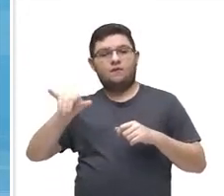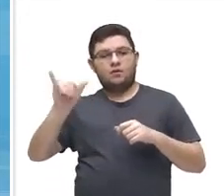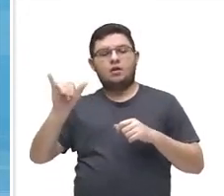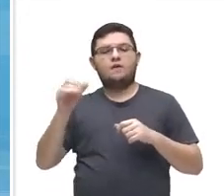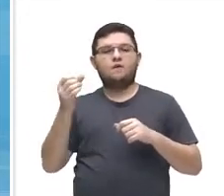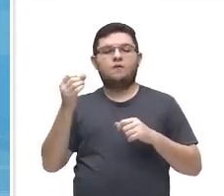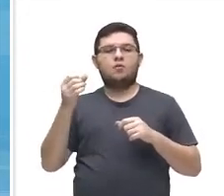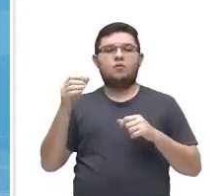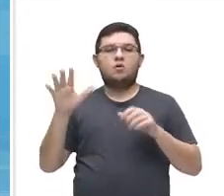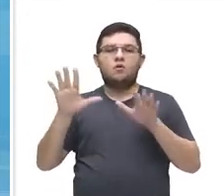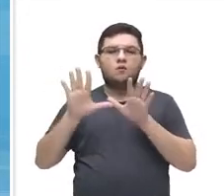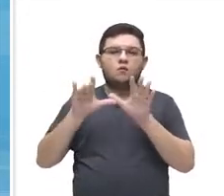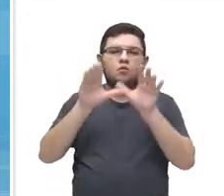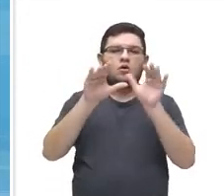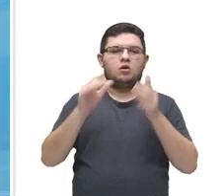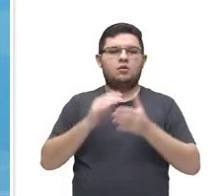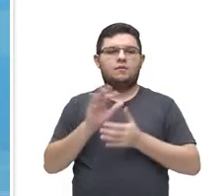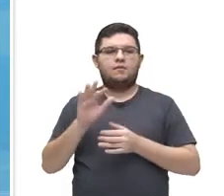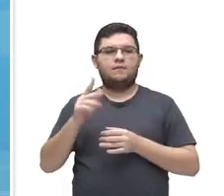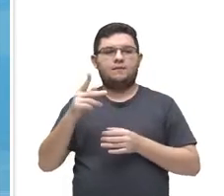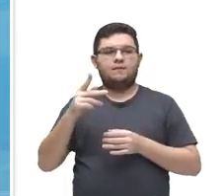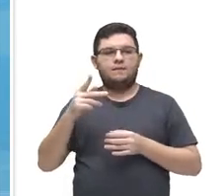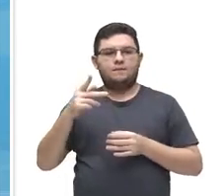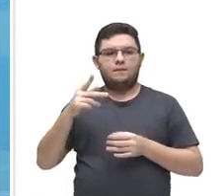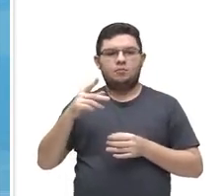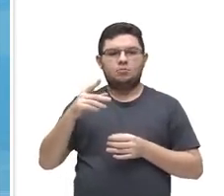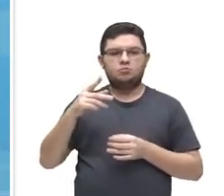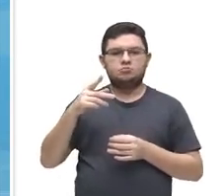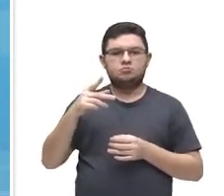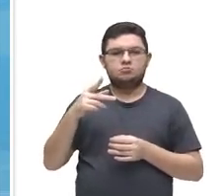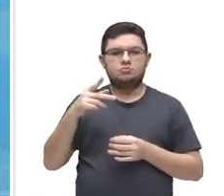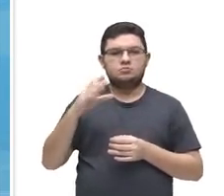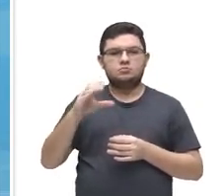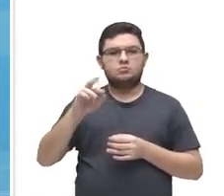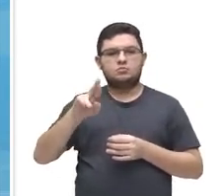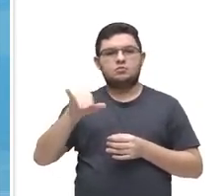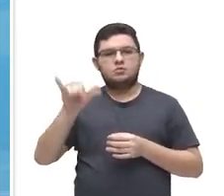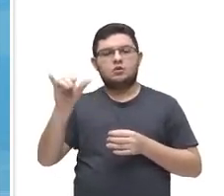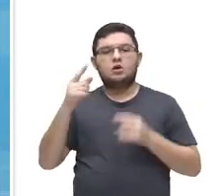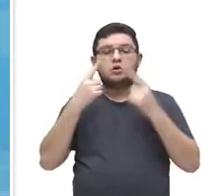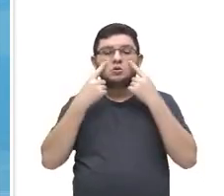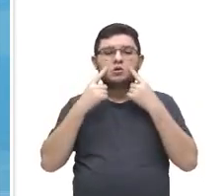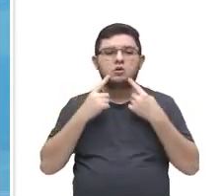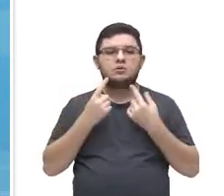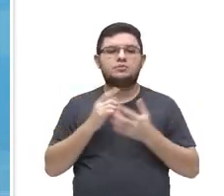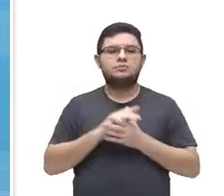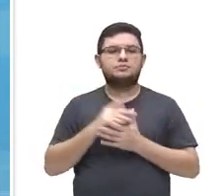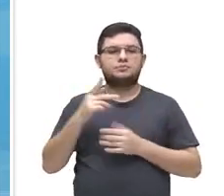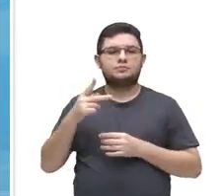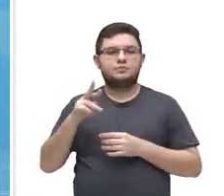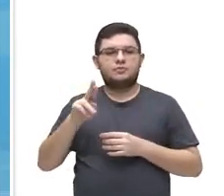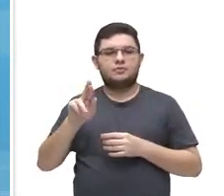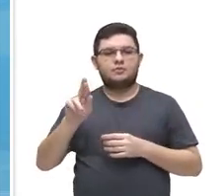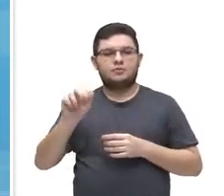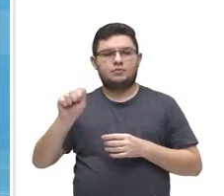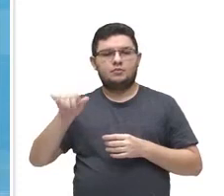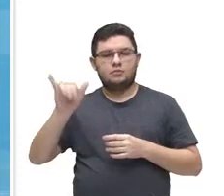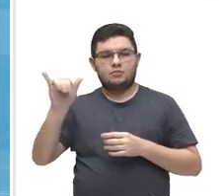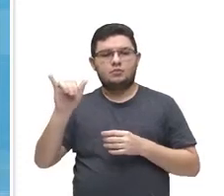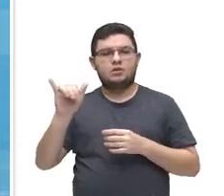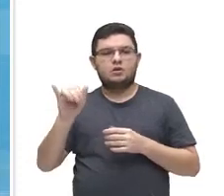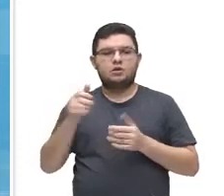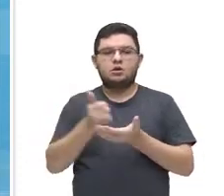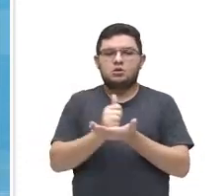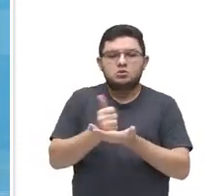chorar, play significa jogar, tocar, brincar, aí depende do contexto, para saber qual deles ele